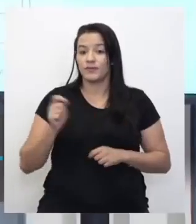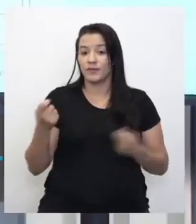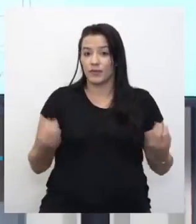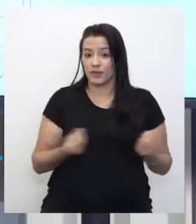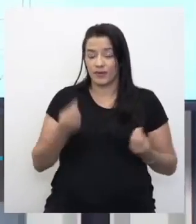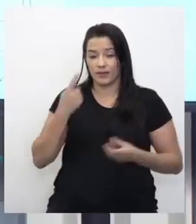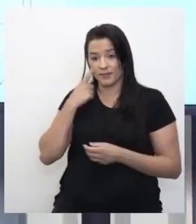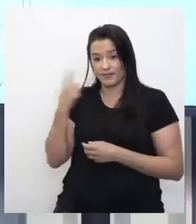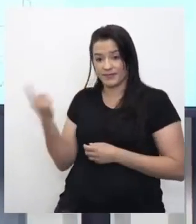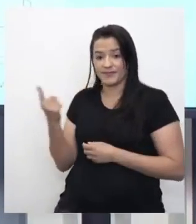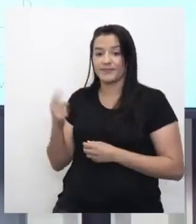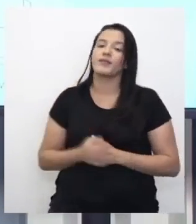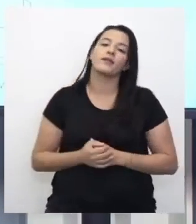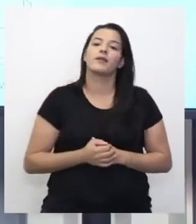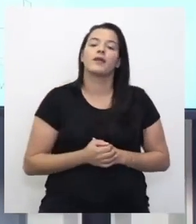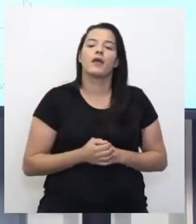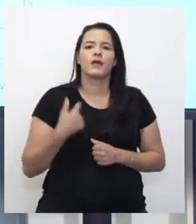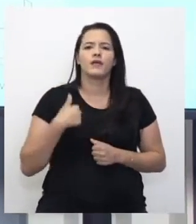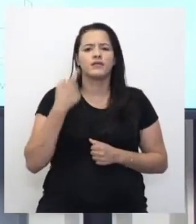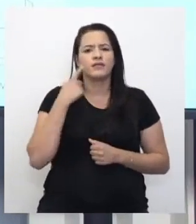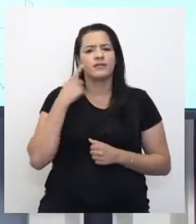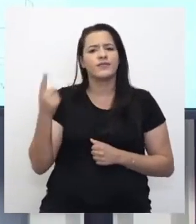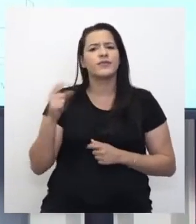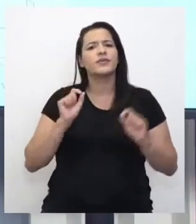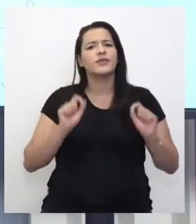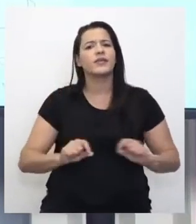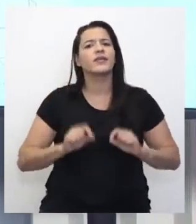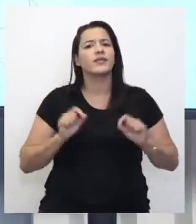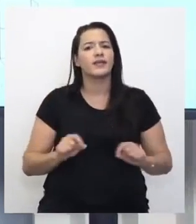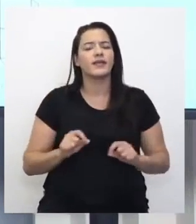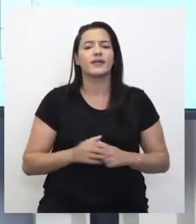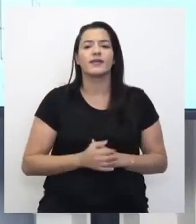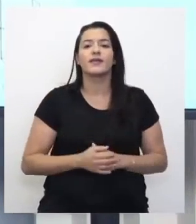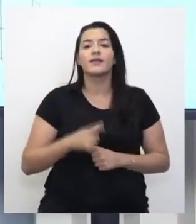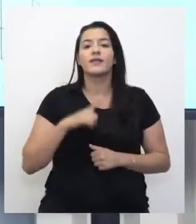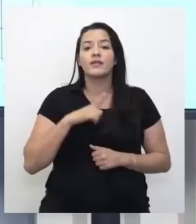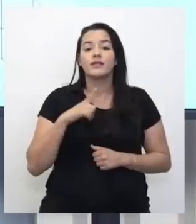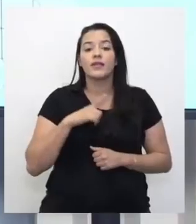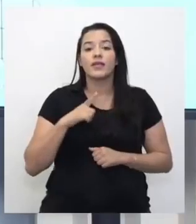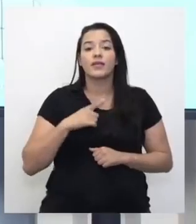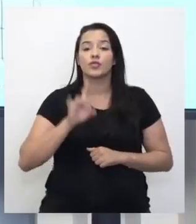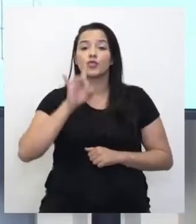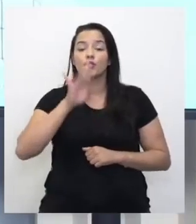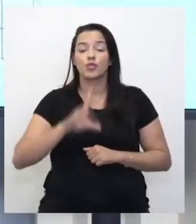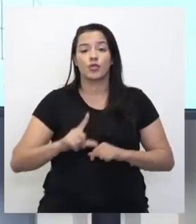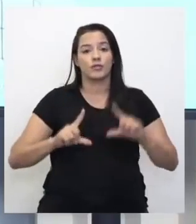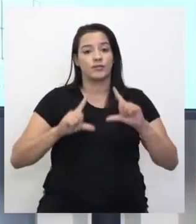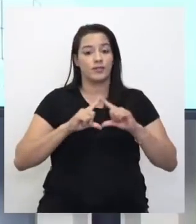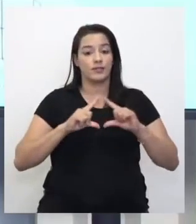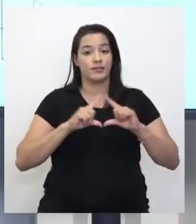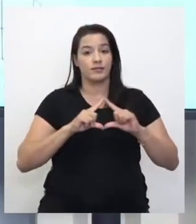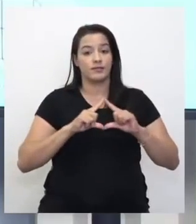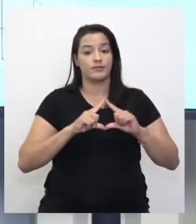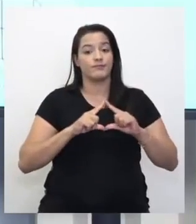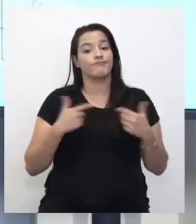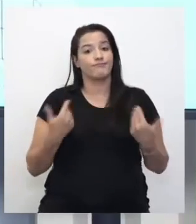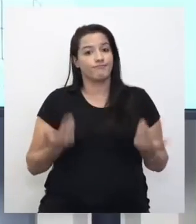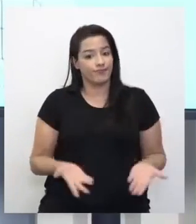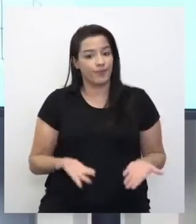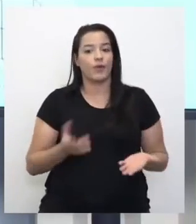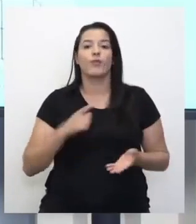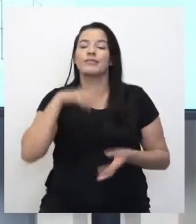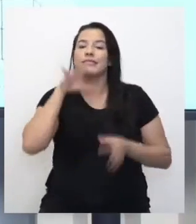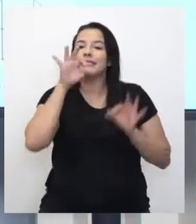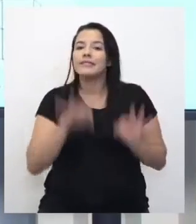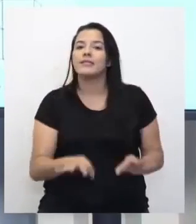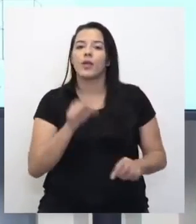Observe que aqui, nessa primeira figura, nós temos somente retângulos. Então, com certeza absoluta,